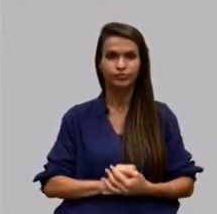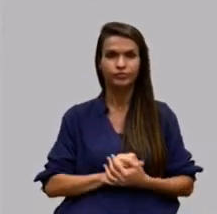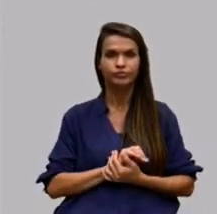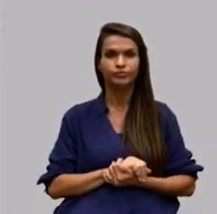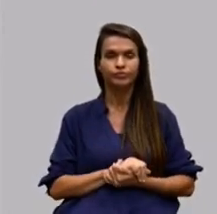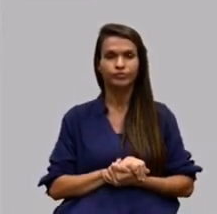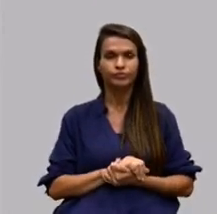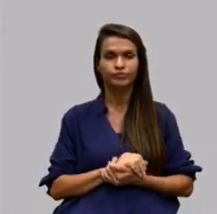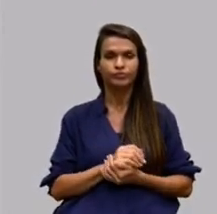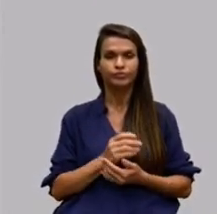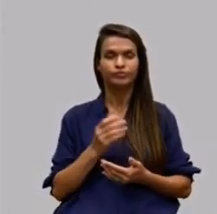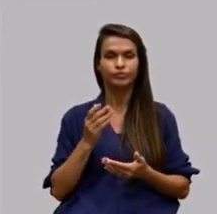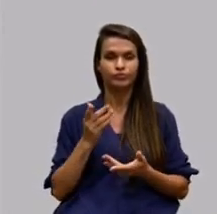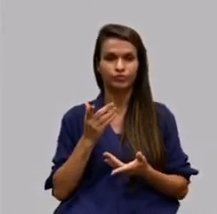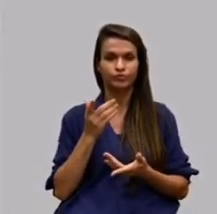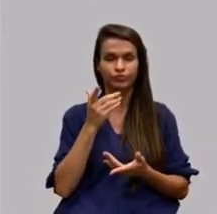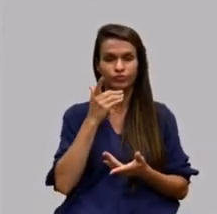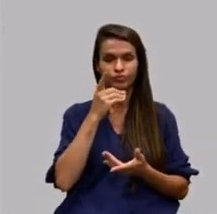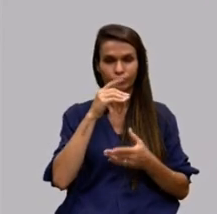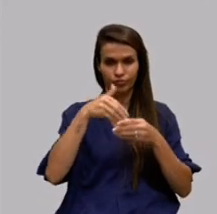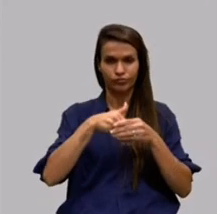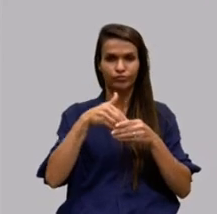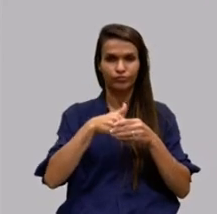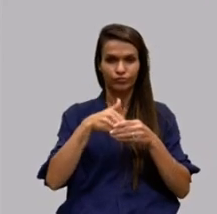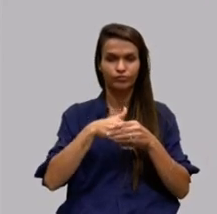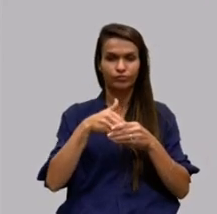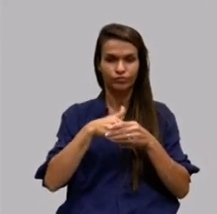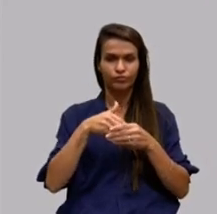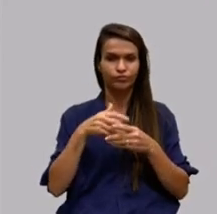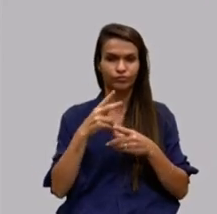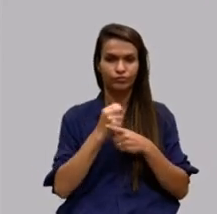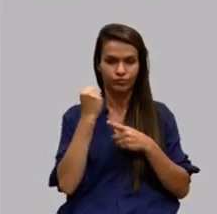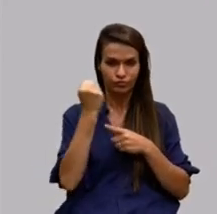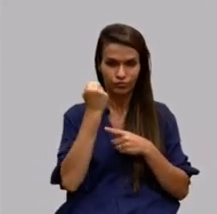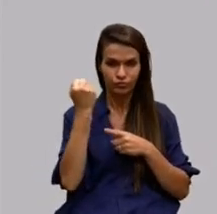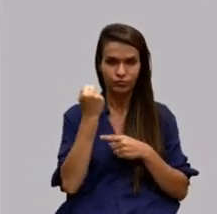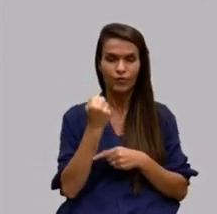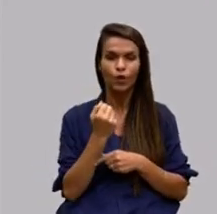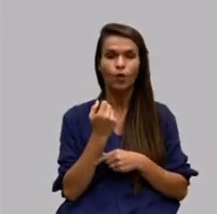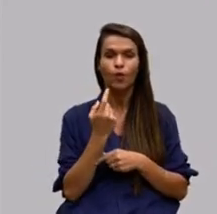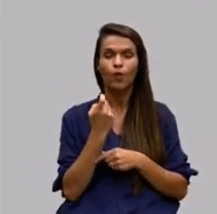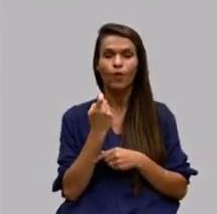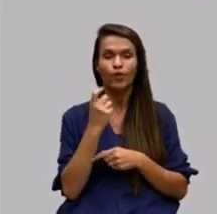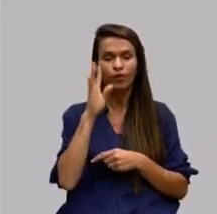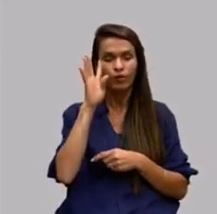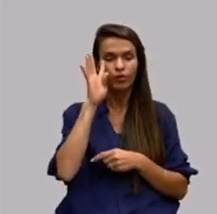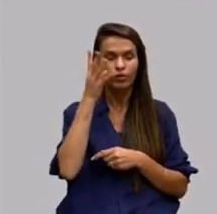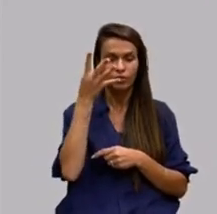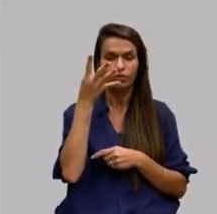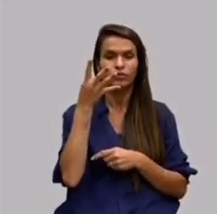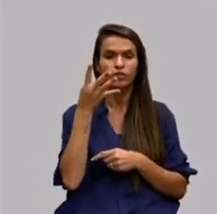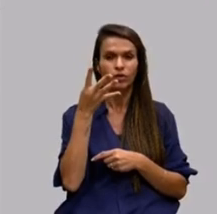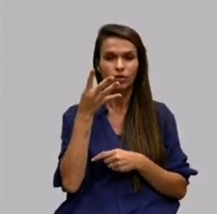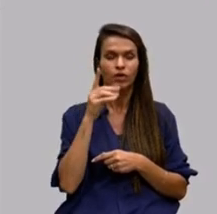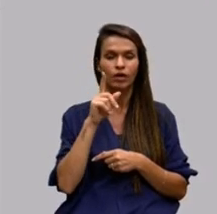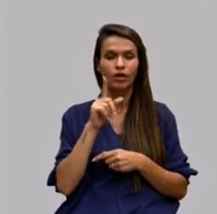ganhou a eleição defendendo para o povo gaúcho que a única solução e a melhor solução